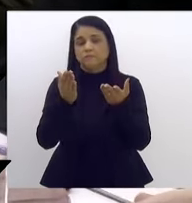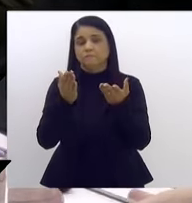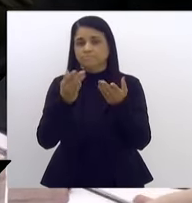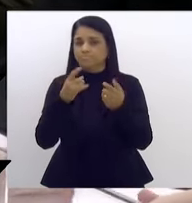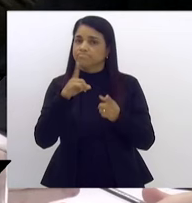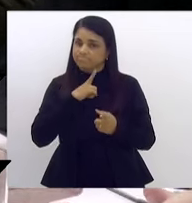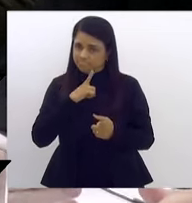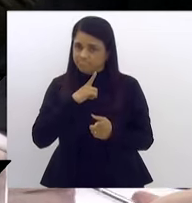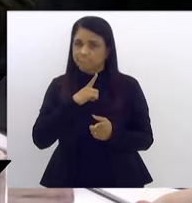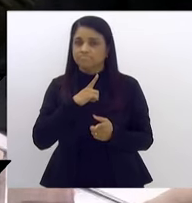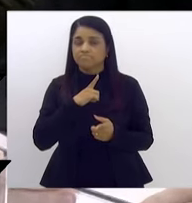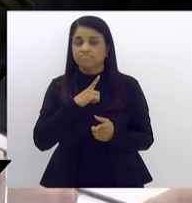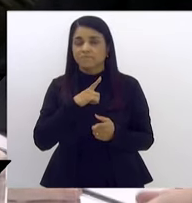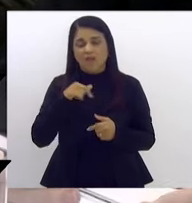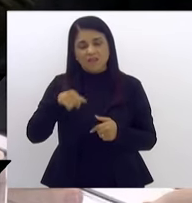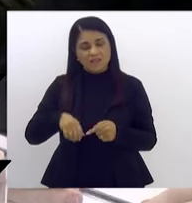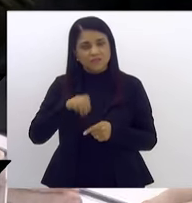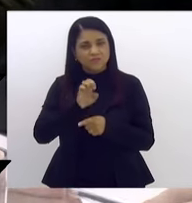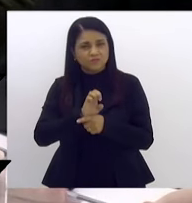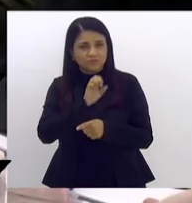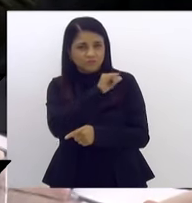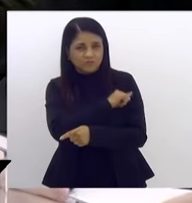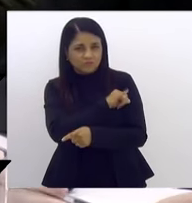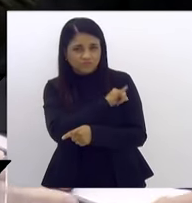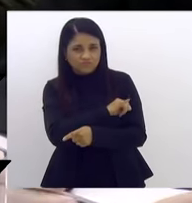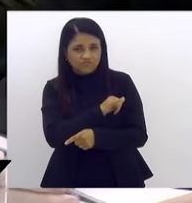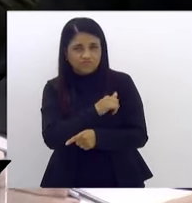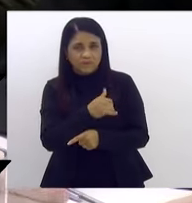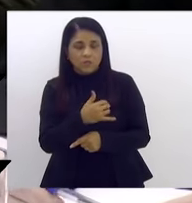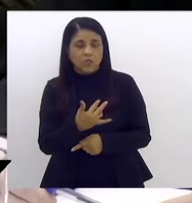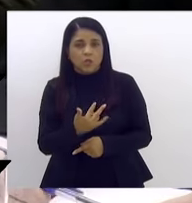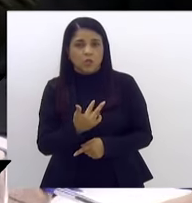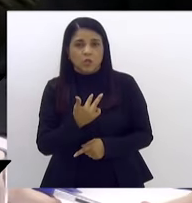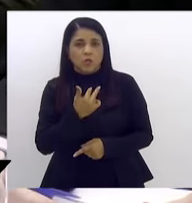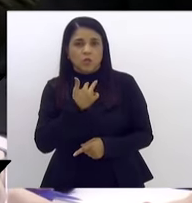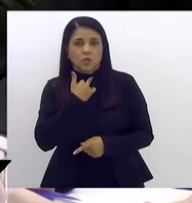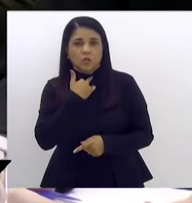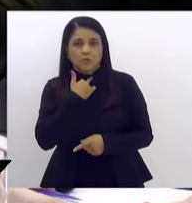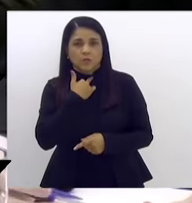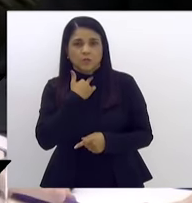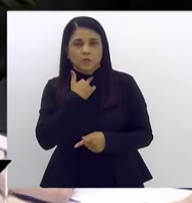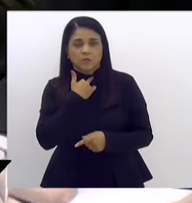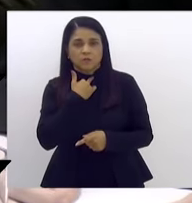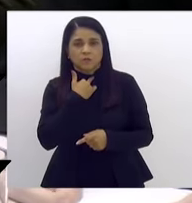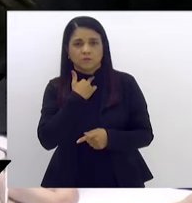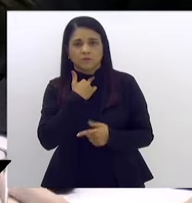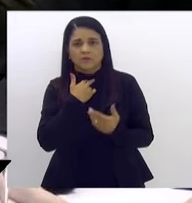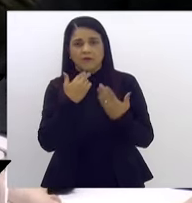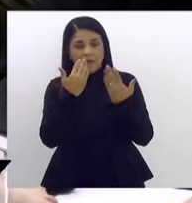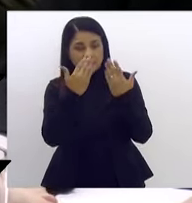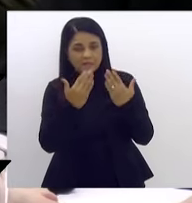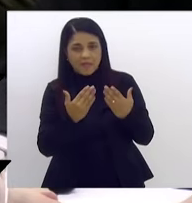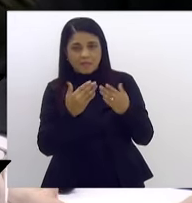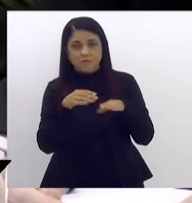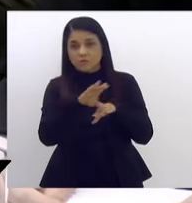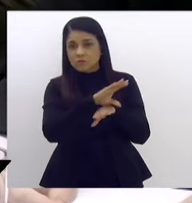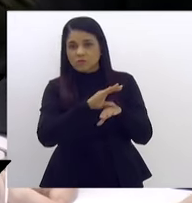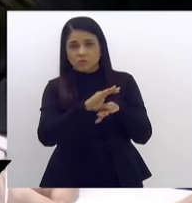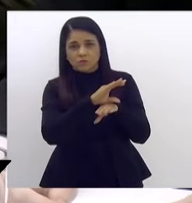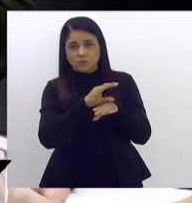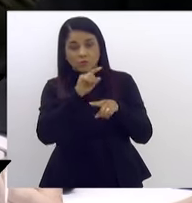como principalmente aqui no estado do Rio de Janeiro nós não podemos descolar a análise constitucional da realidade